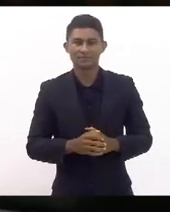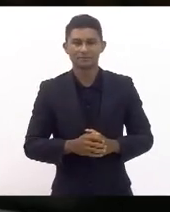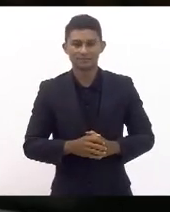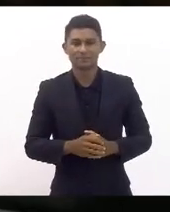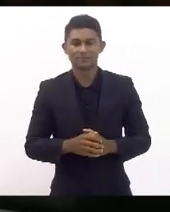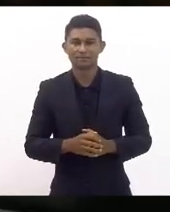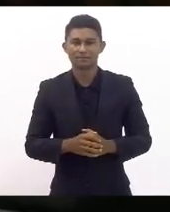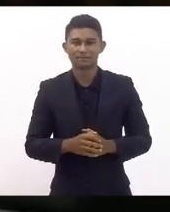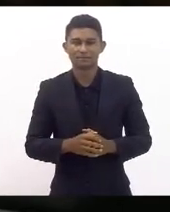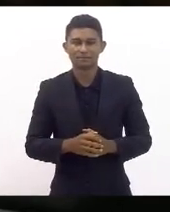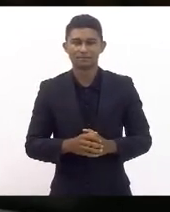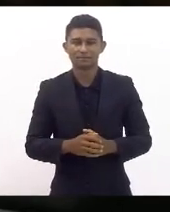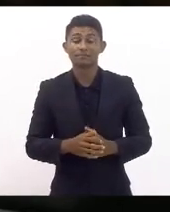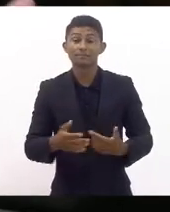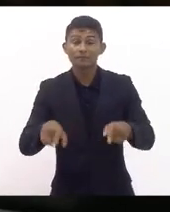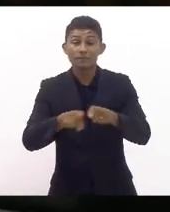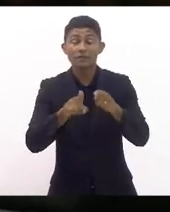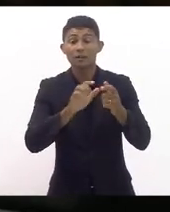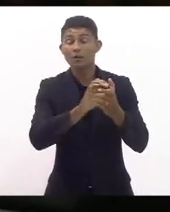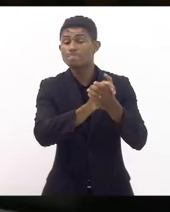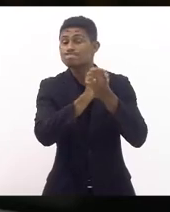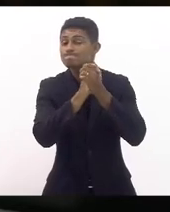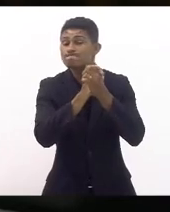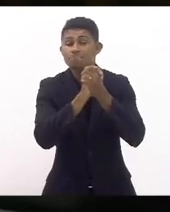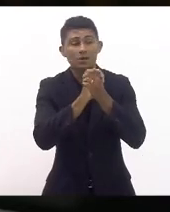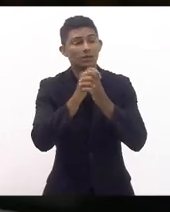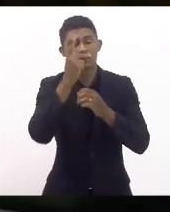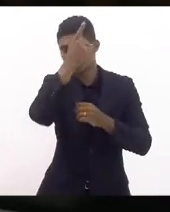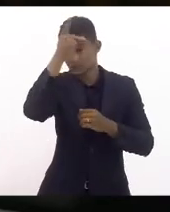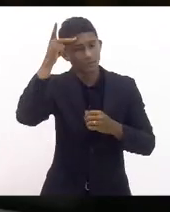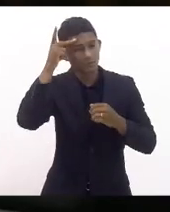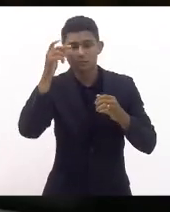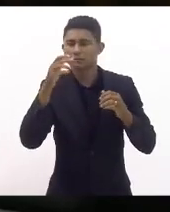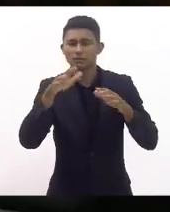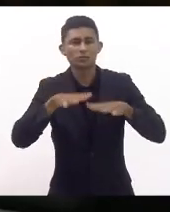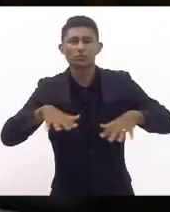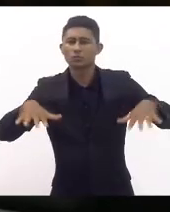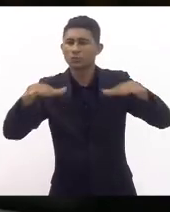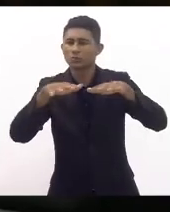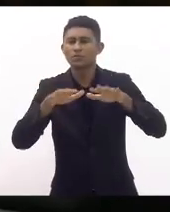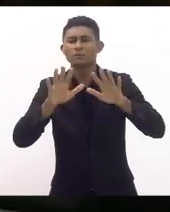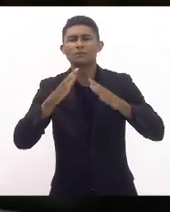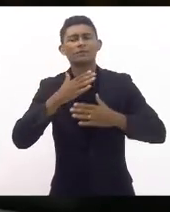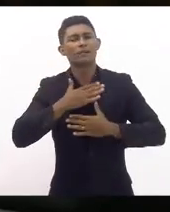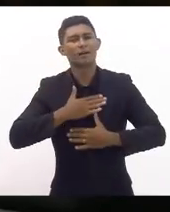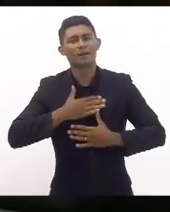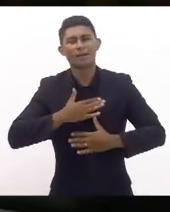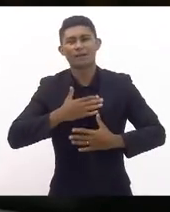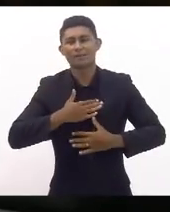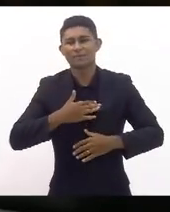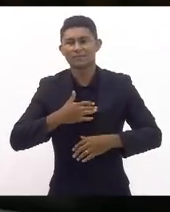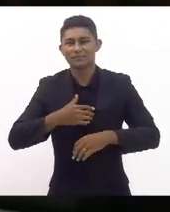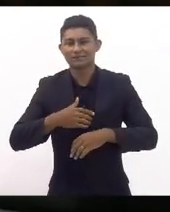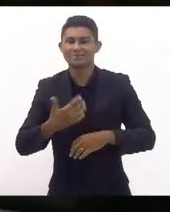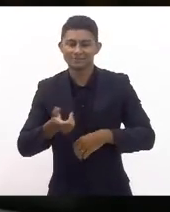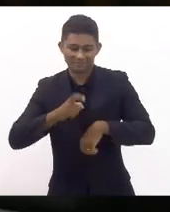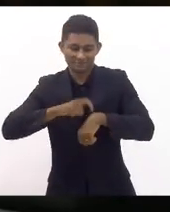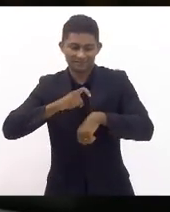Eu queria cumprimentar também muitas pessoas, mas fiquem tranquilos que isso só durará uns 45